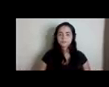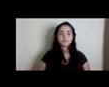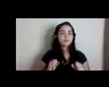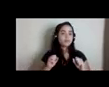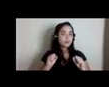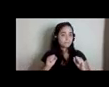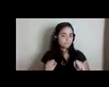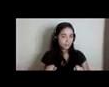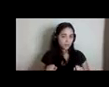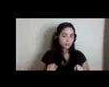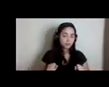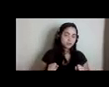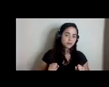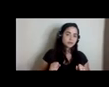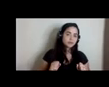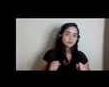possibilita